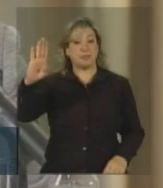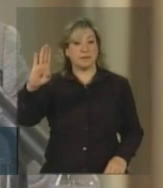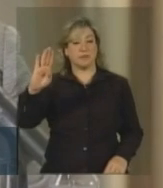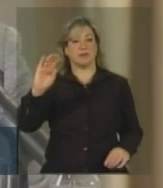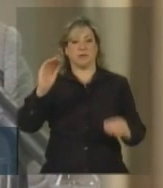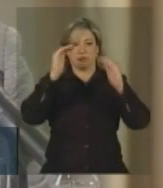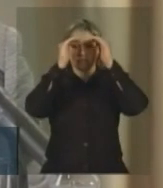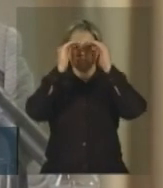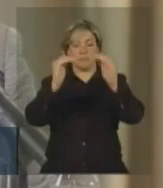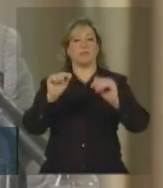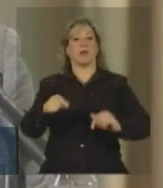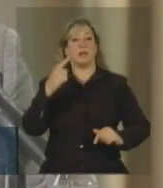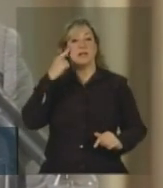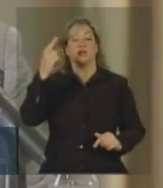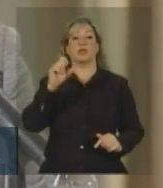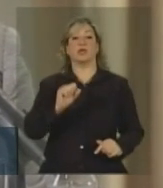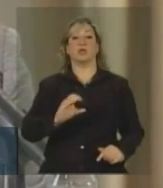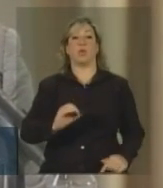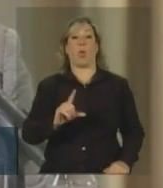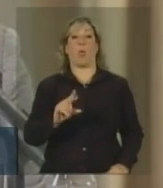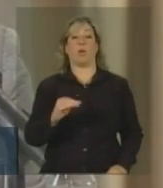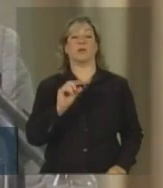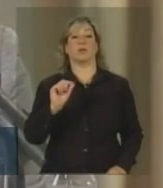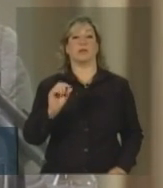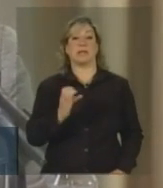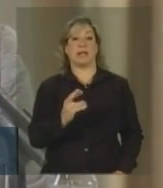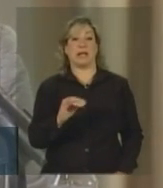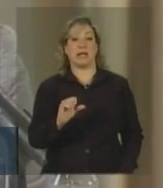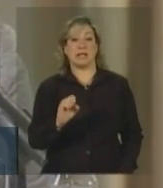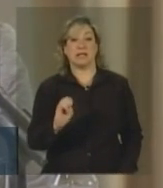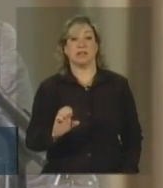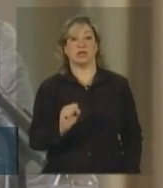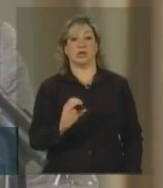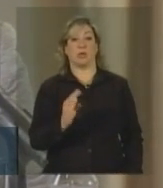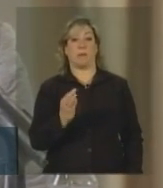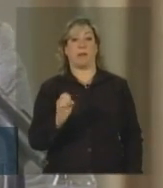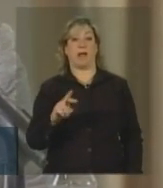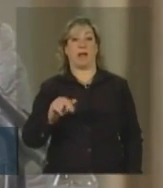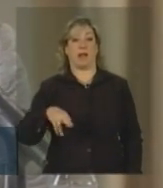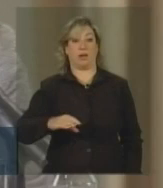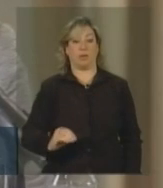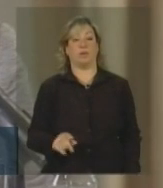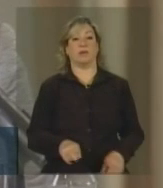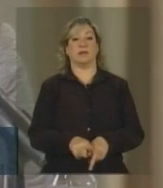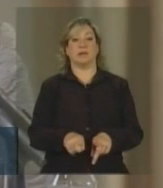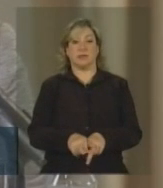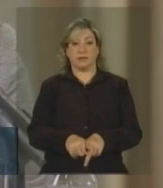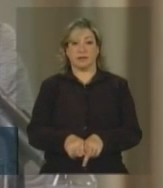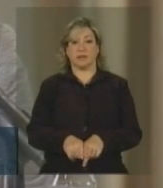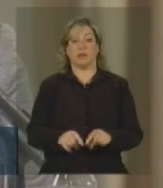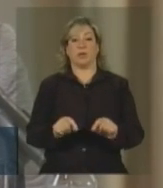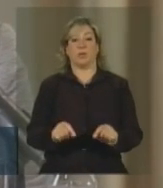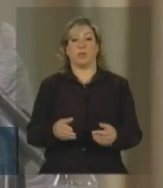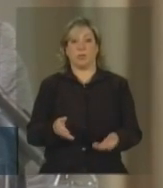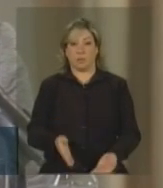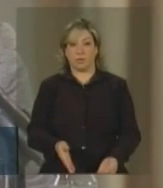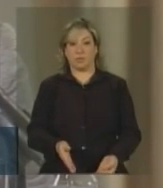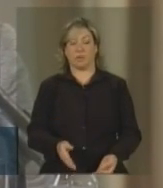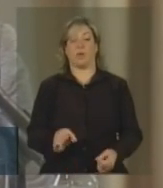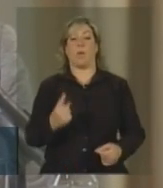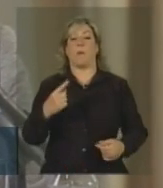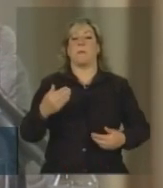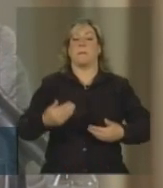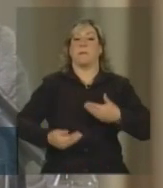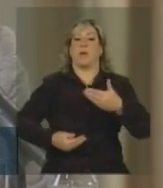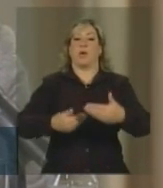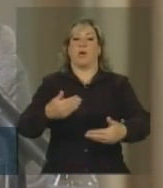dada para a solução da crise soberana, que se constitua um processo